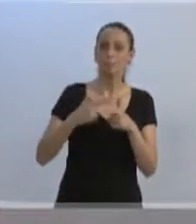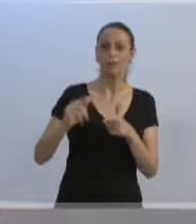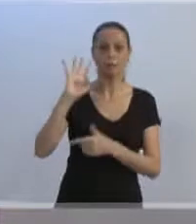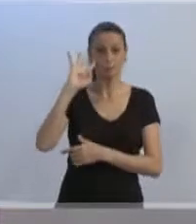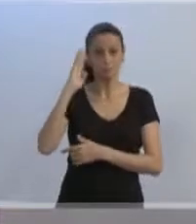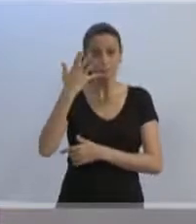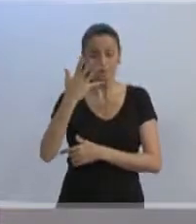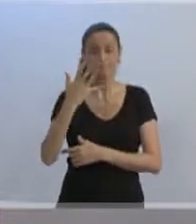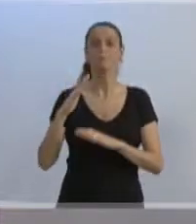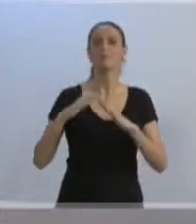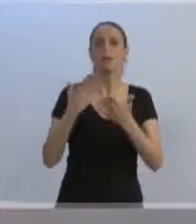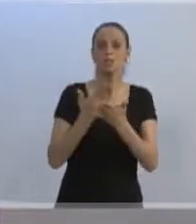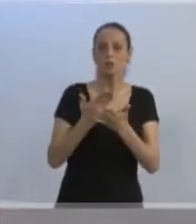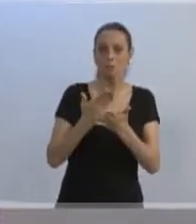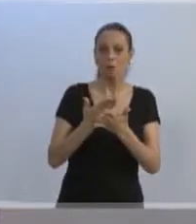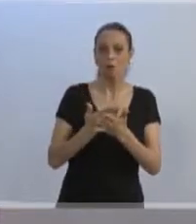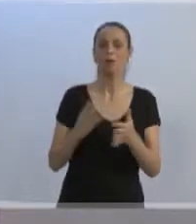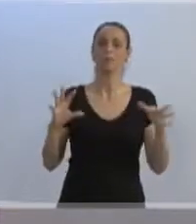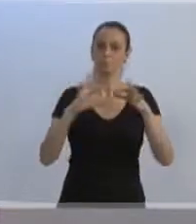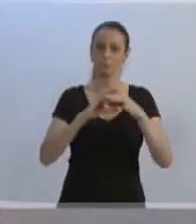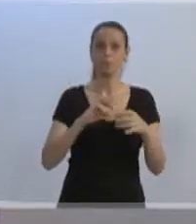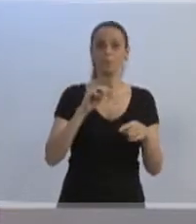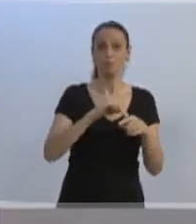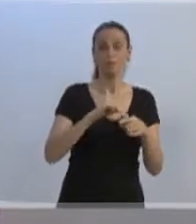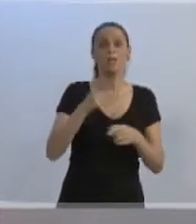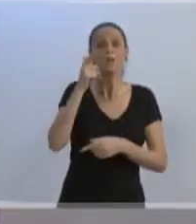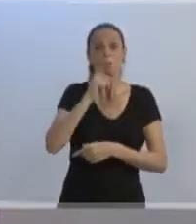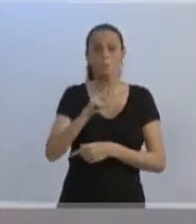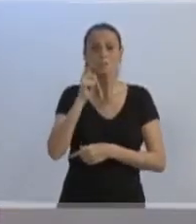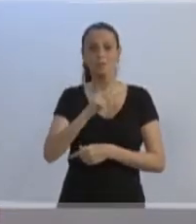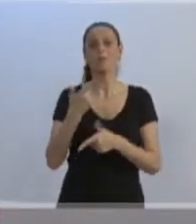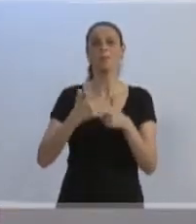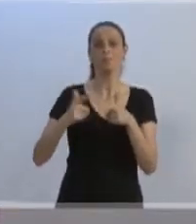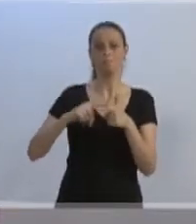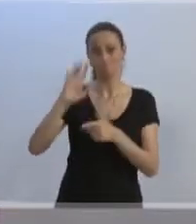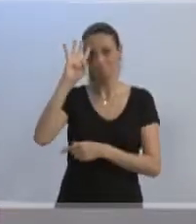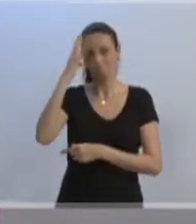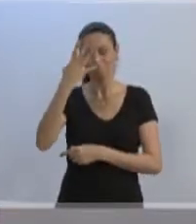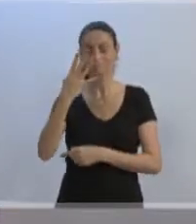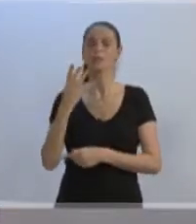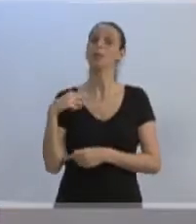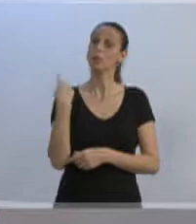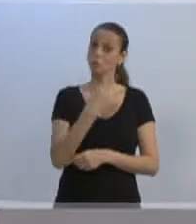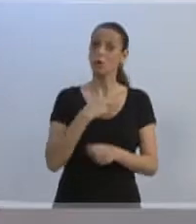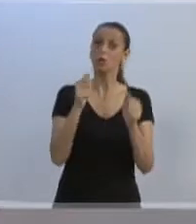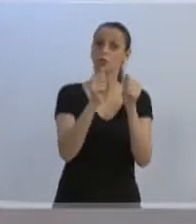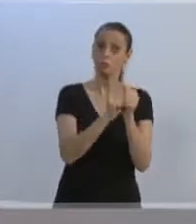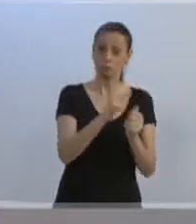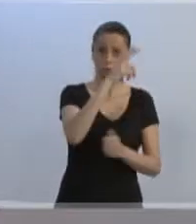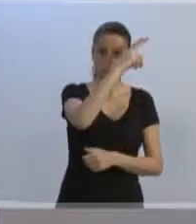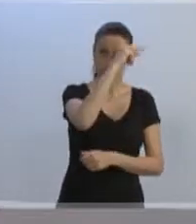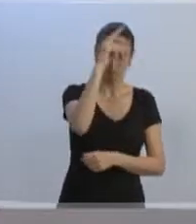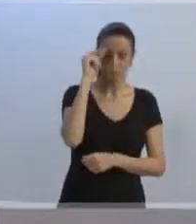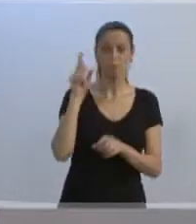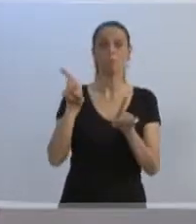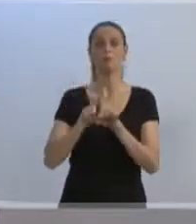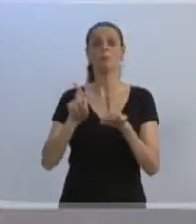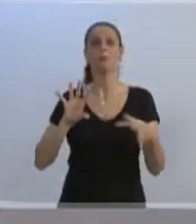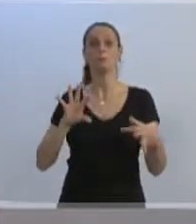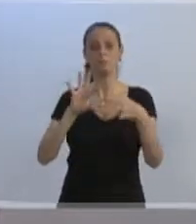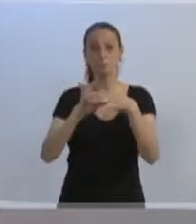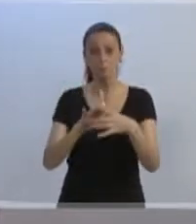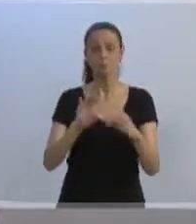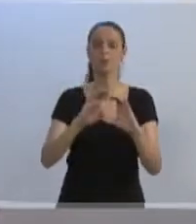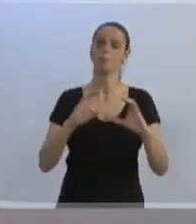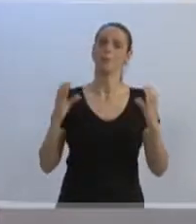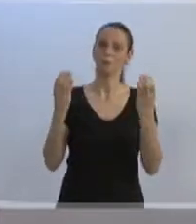para tentar resolver a demanda do município trabalhar em conjunto mesmo do bec com o executivo trabalhar em conjunto com a comunidade